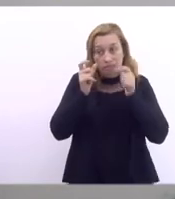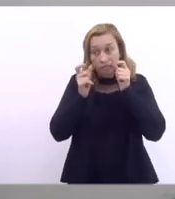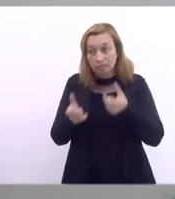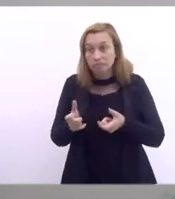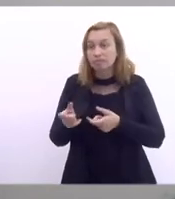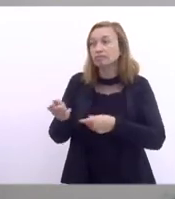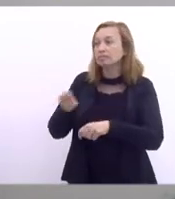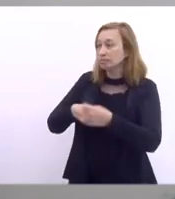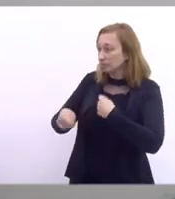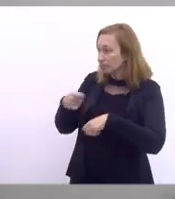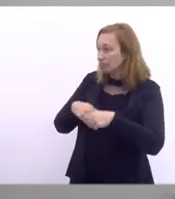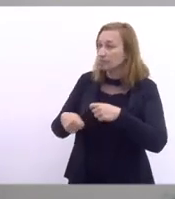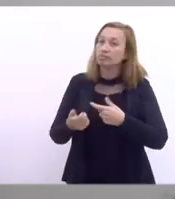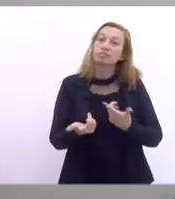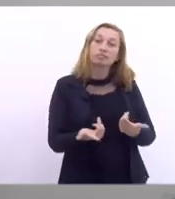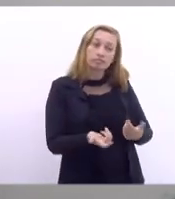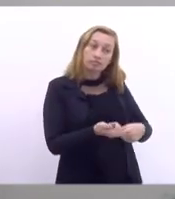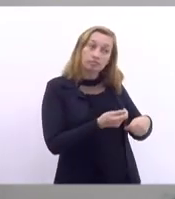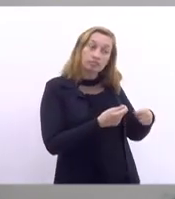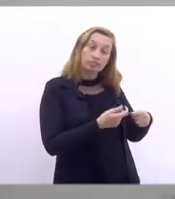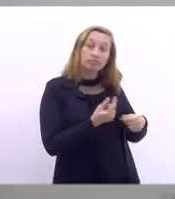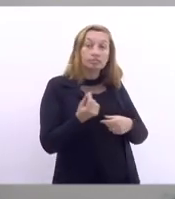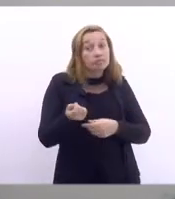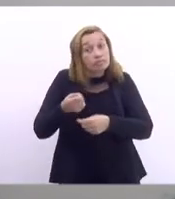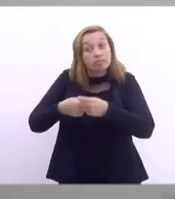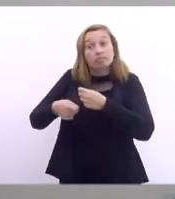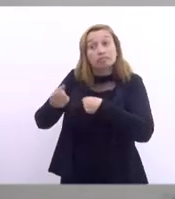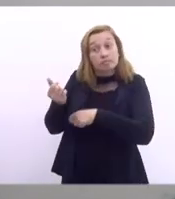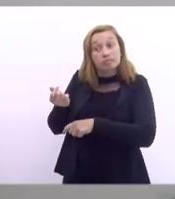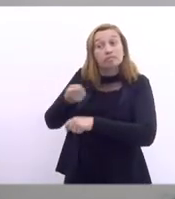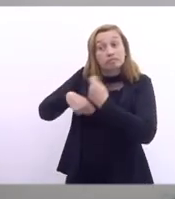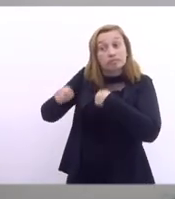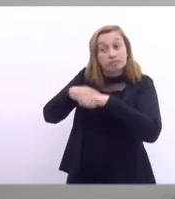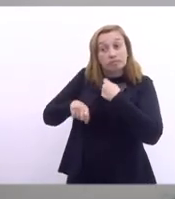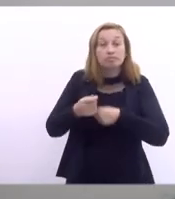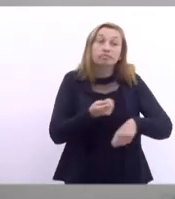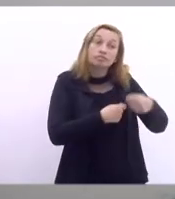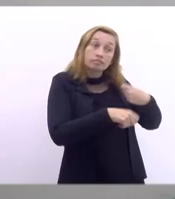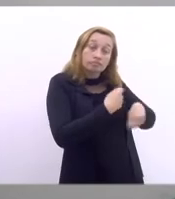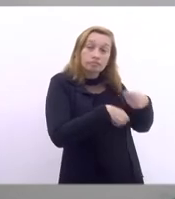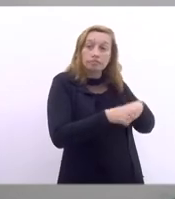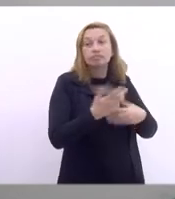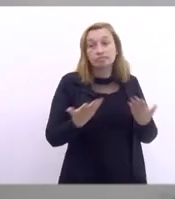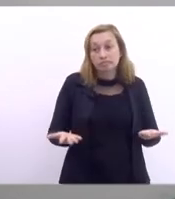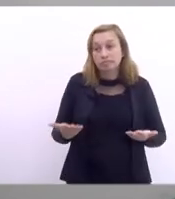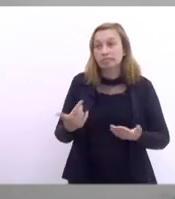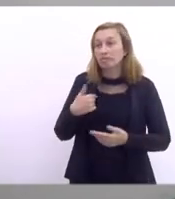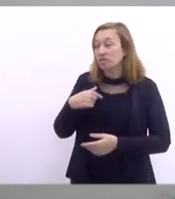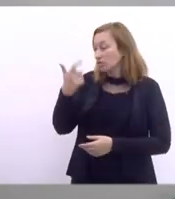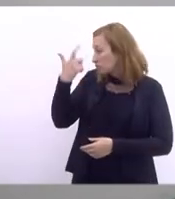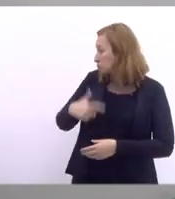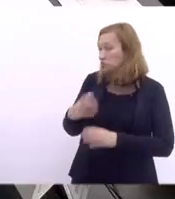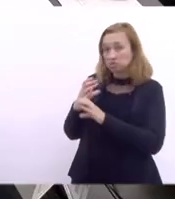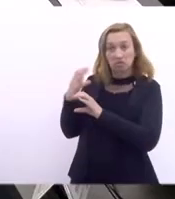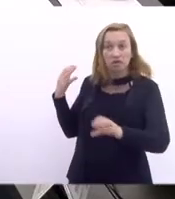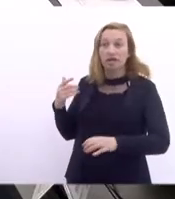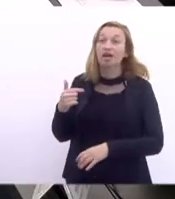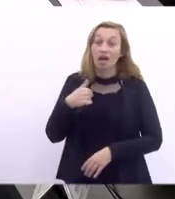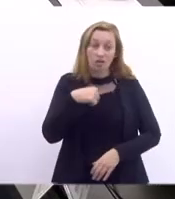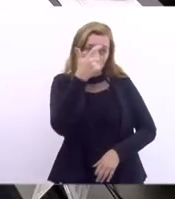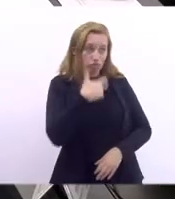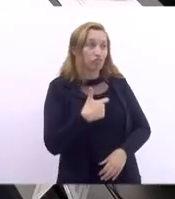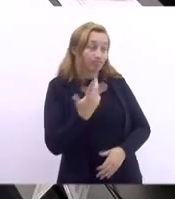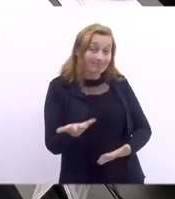economistas administradores é como é que aquela Como diz a Turquia e os eu não sou engenheiro depois eu sou